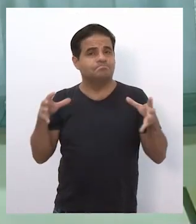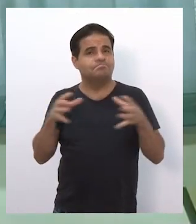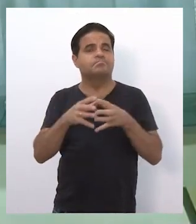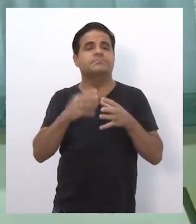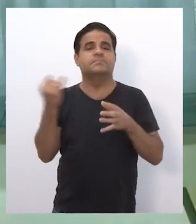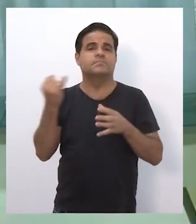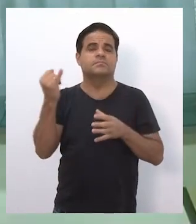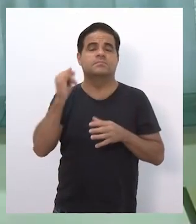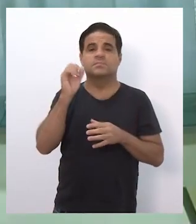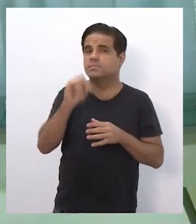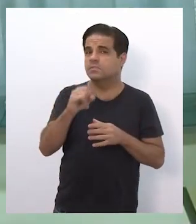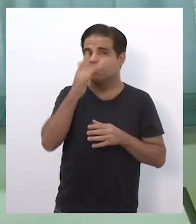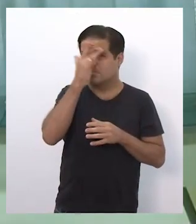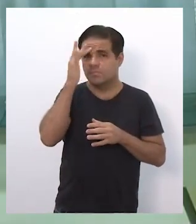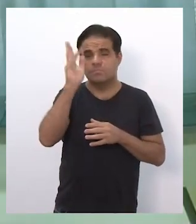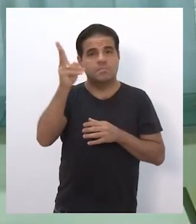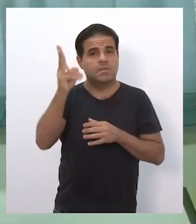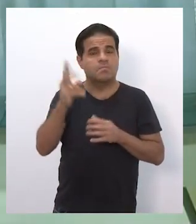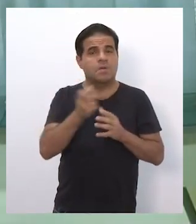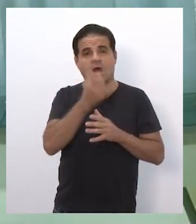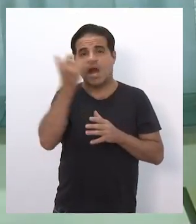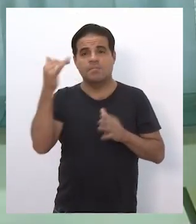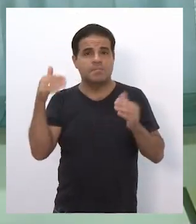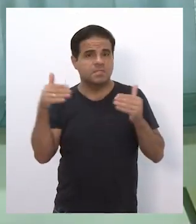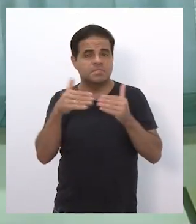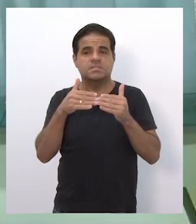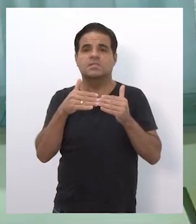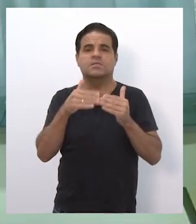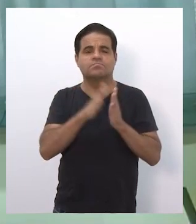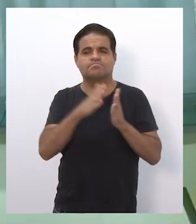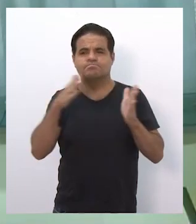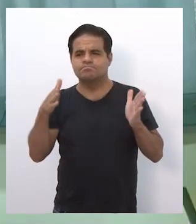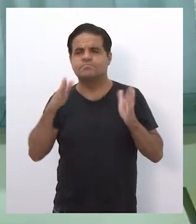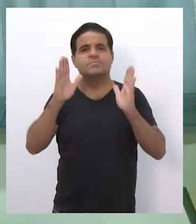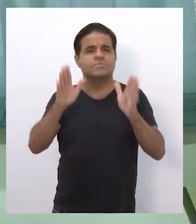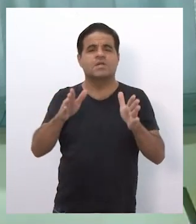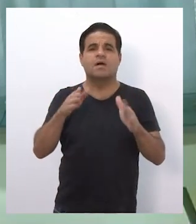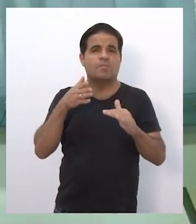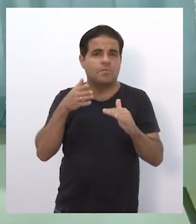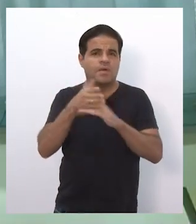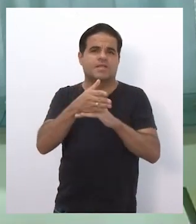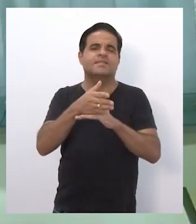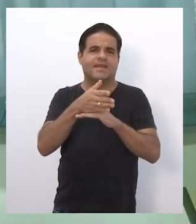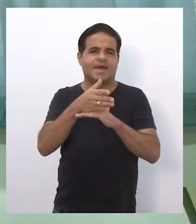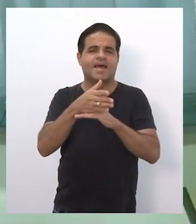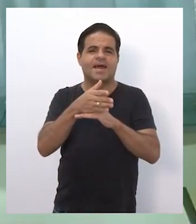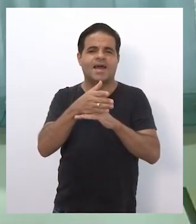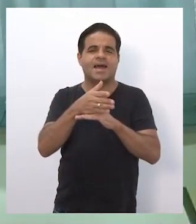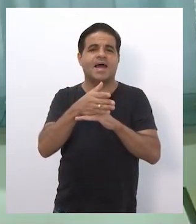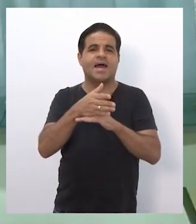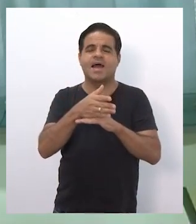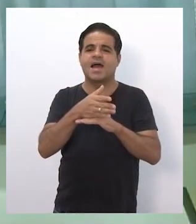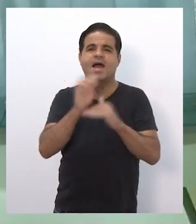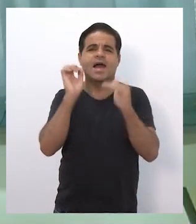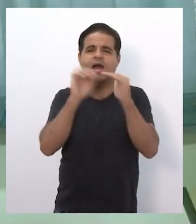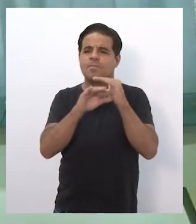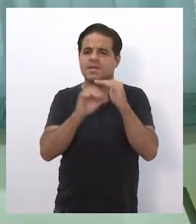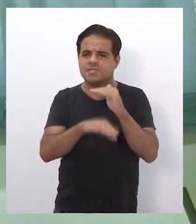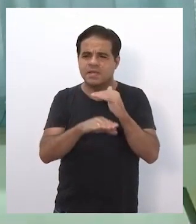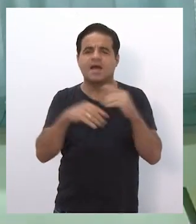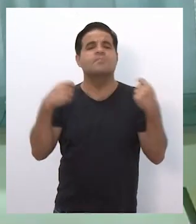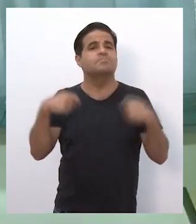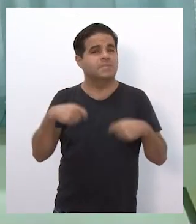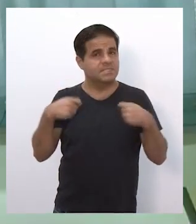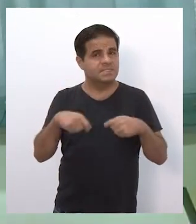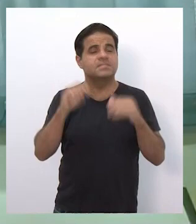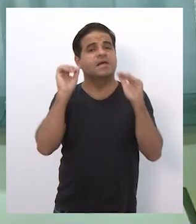né, no caso. Mesma coisa o armazenamento, né, que é o tópico que nós já vamos entrar. Né? Hoje nós falamos em armazenar. Nós temos que